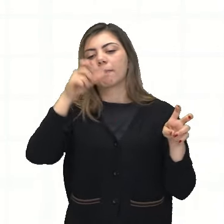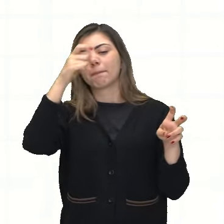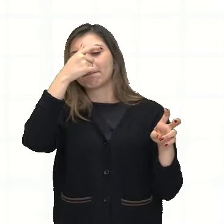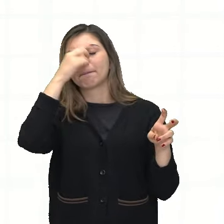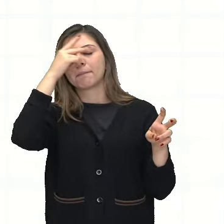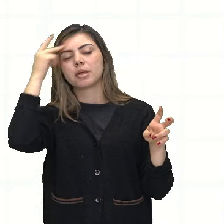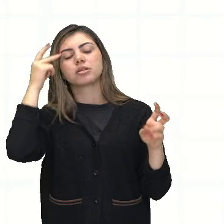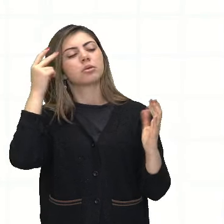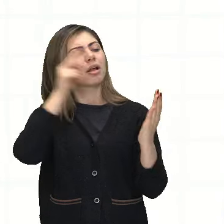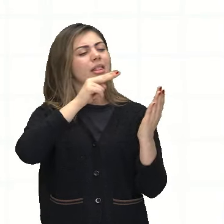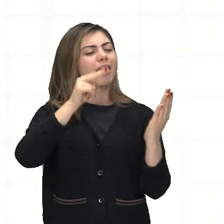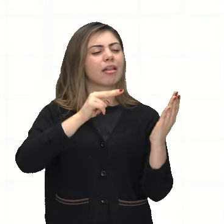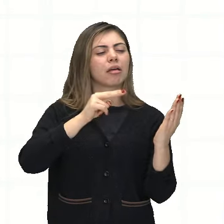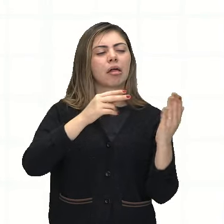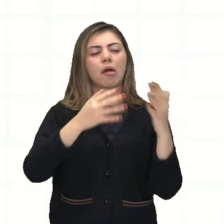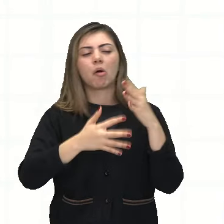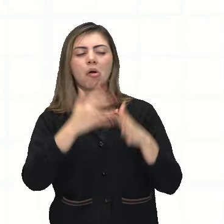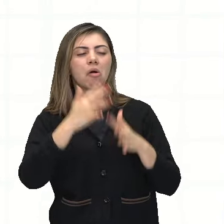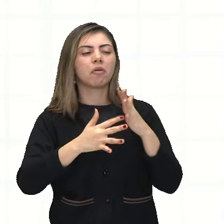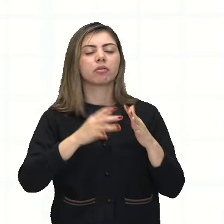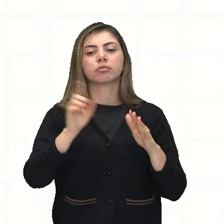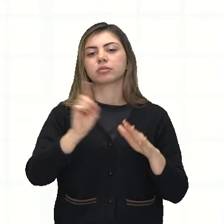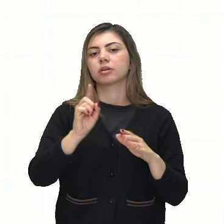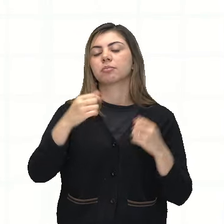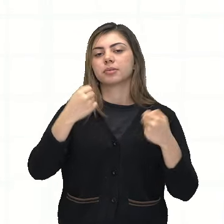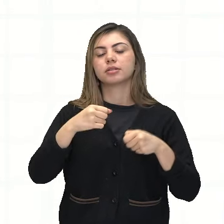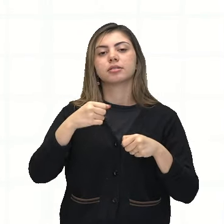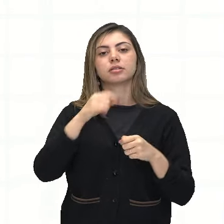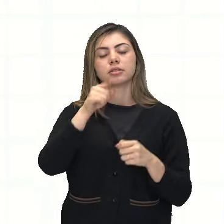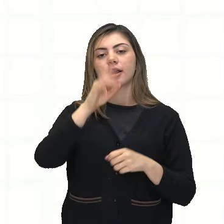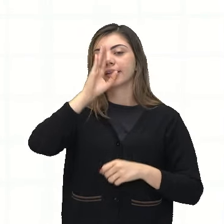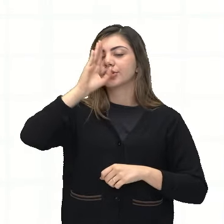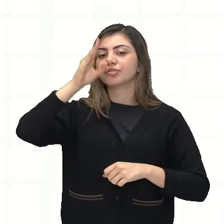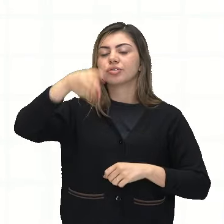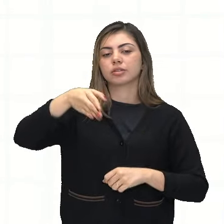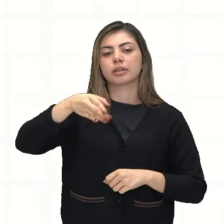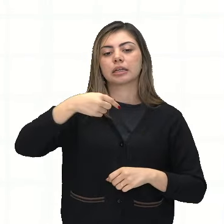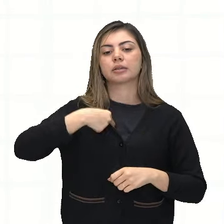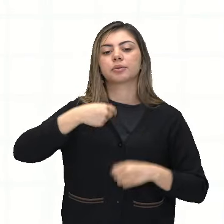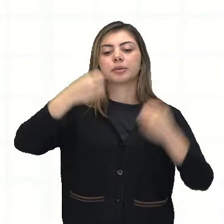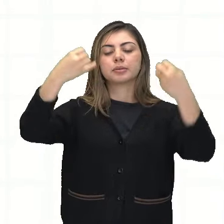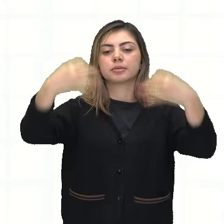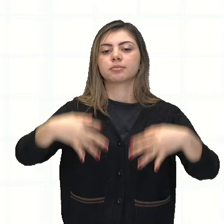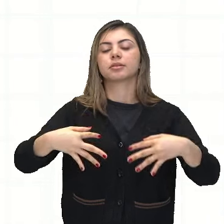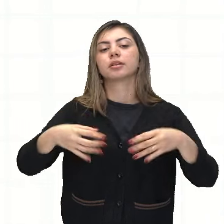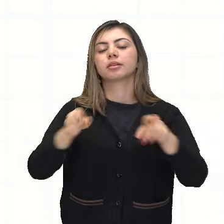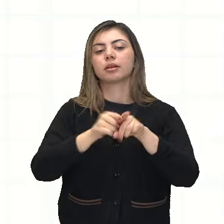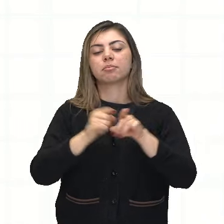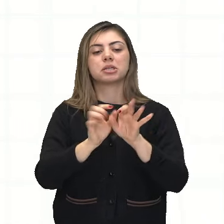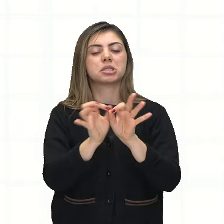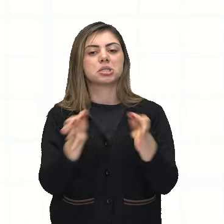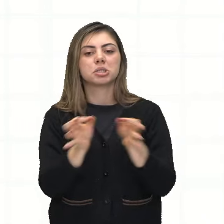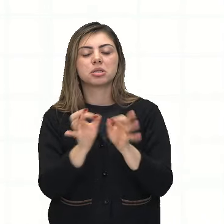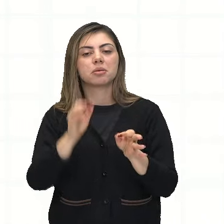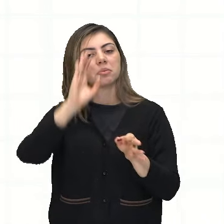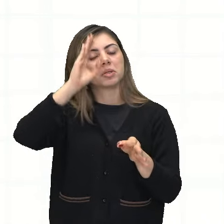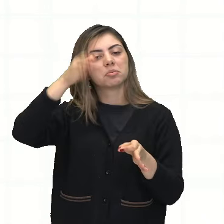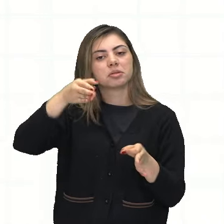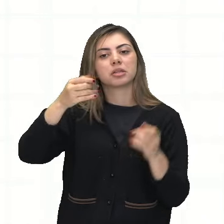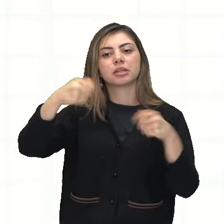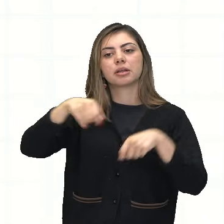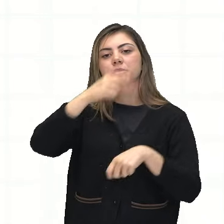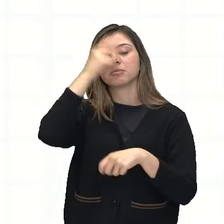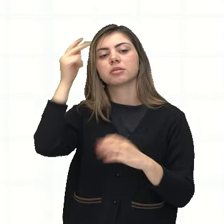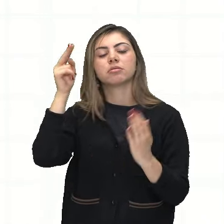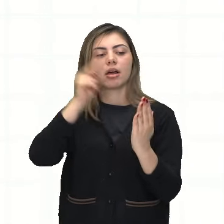meu leitor então eu trago isso de forma Clara com uma linguagem acessível e objetiva que não